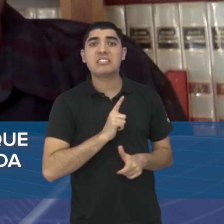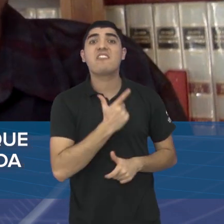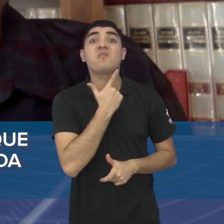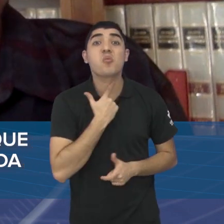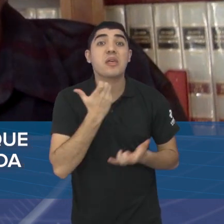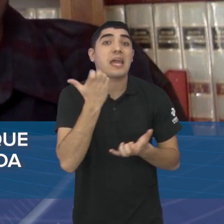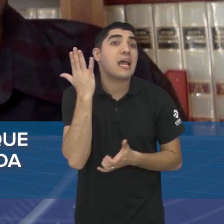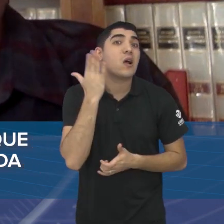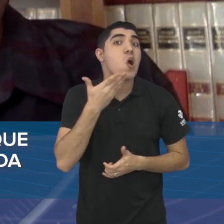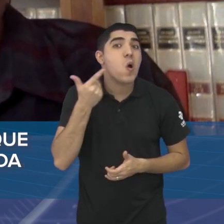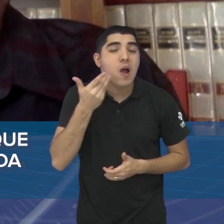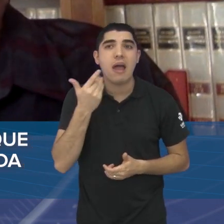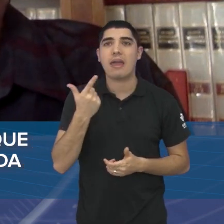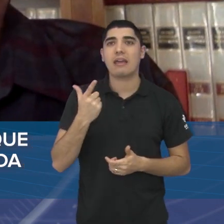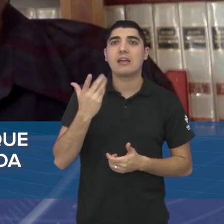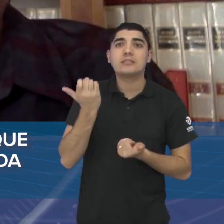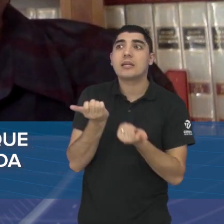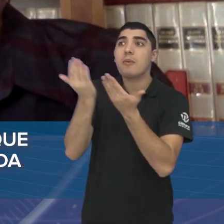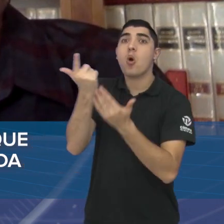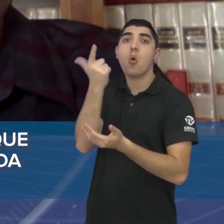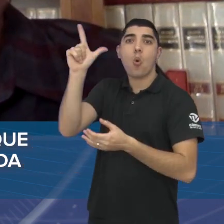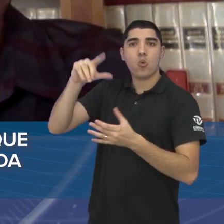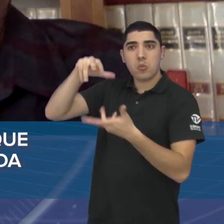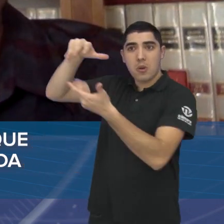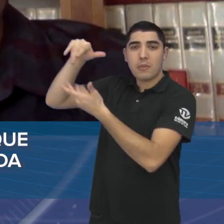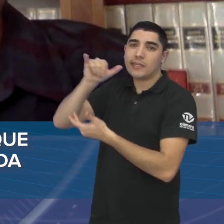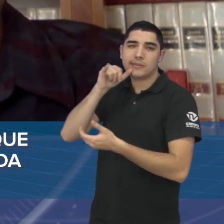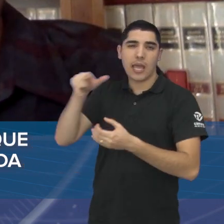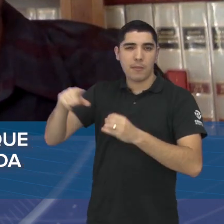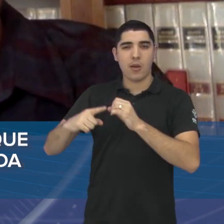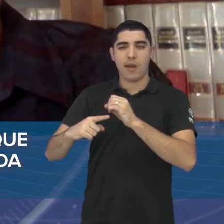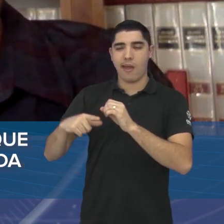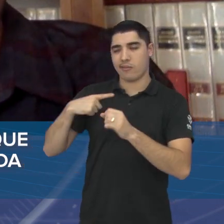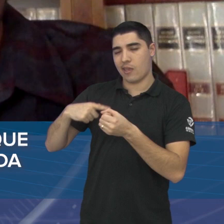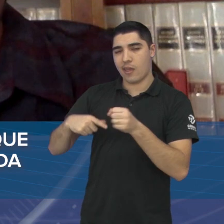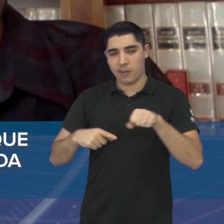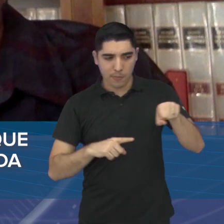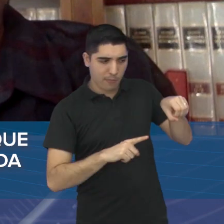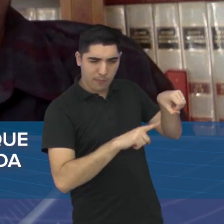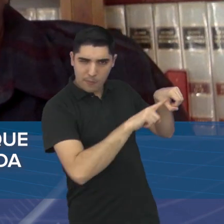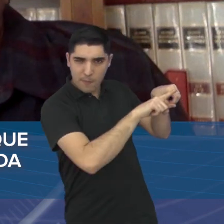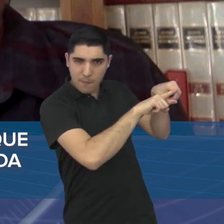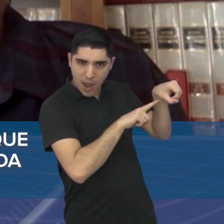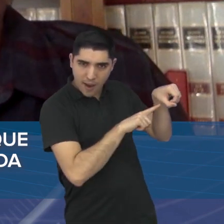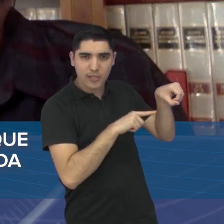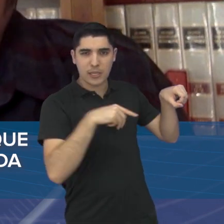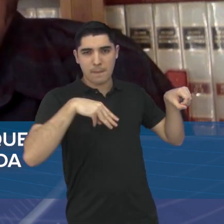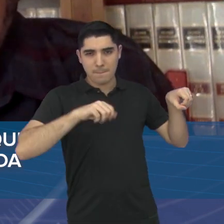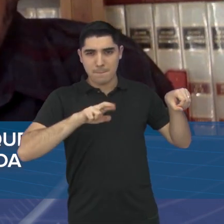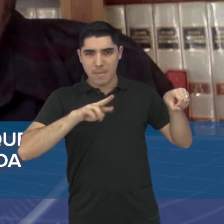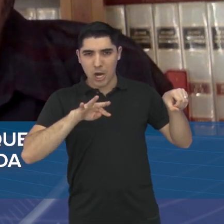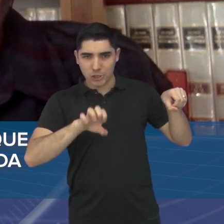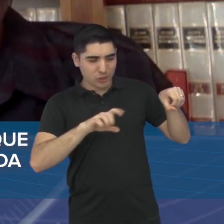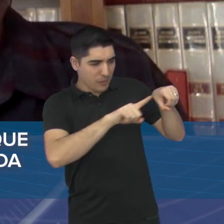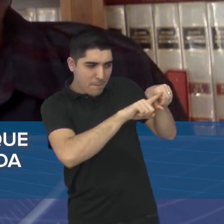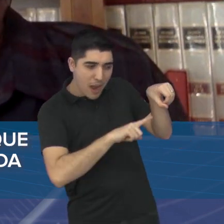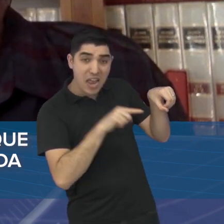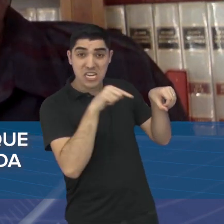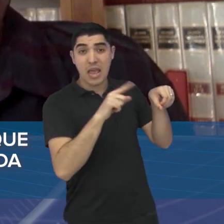a ir colonizar outros planetas, por exemplo, Marte é o que está aí mais próximo, né?